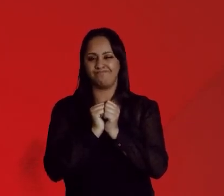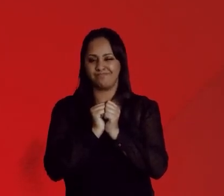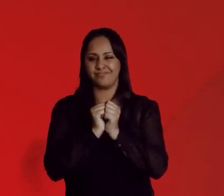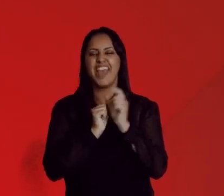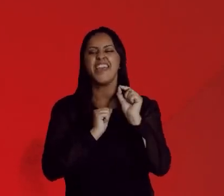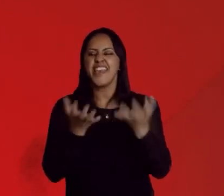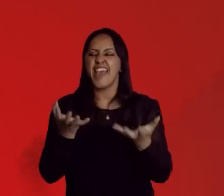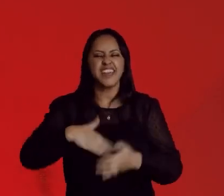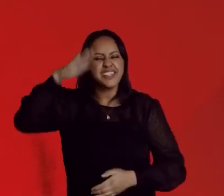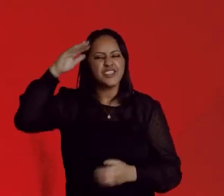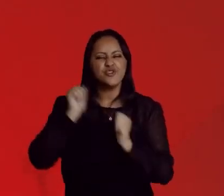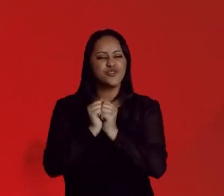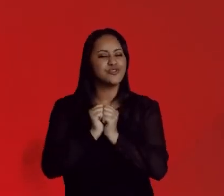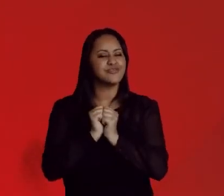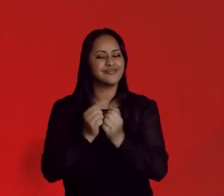Uau! Quem quer crescer junto?